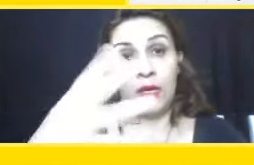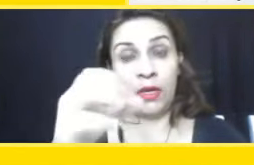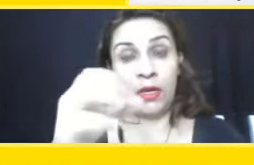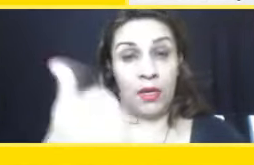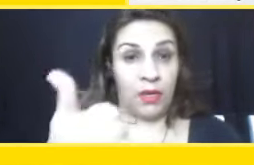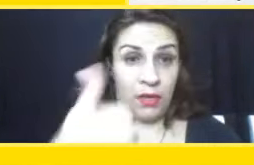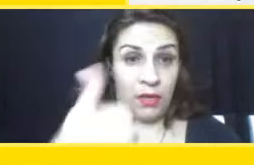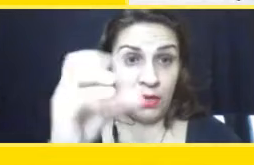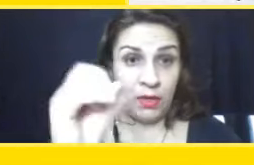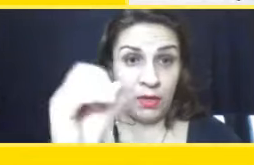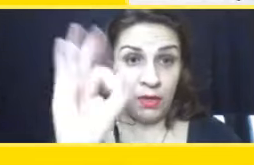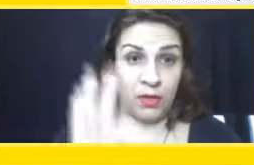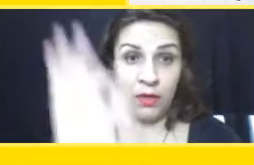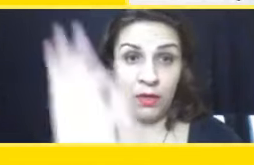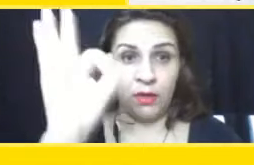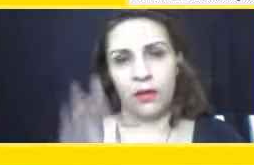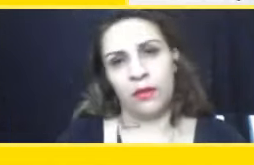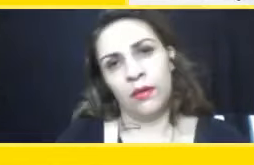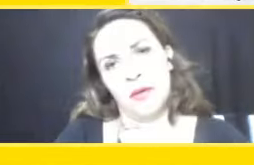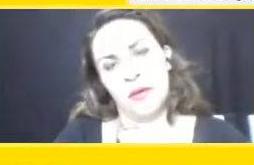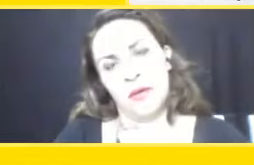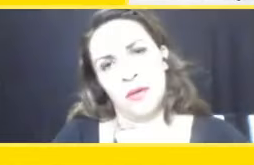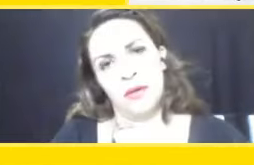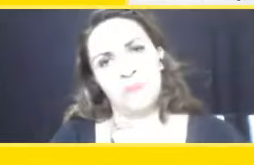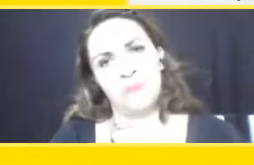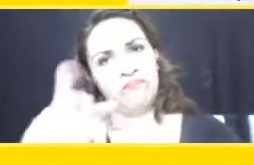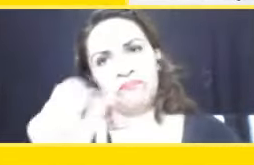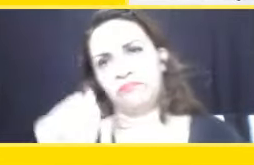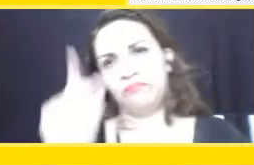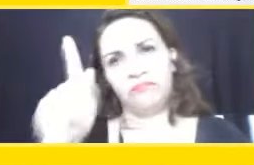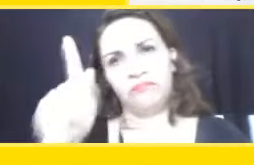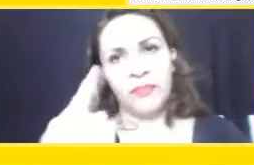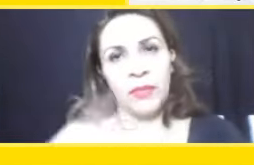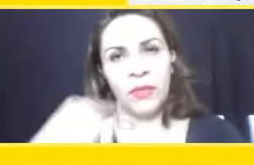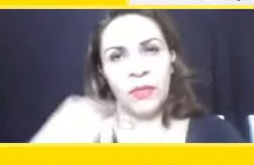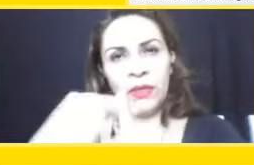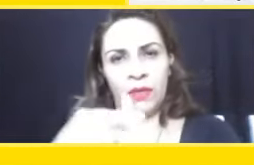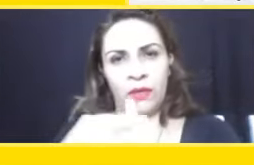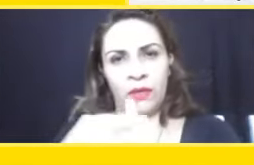pagar 14% quem ganha na sua aposentadoria mais de